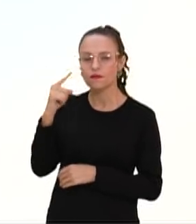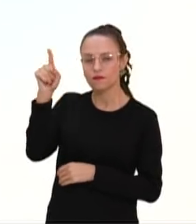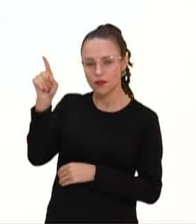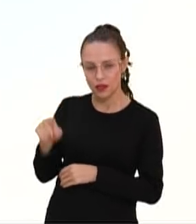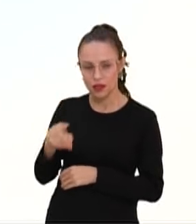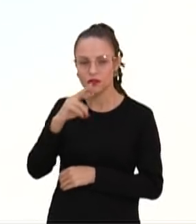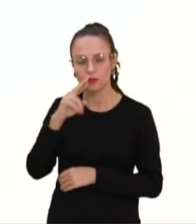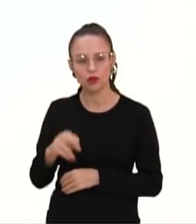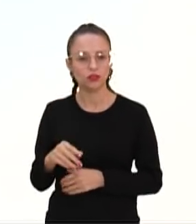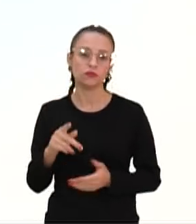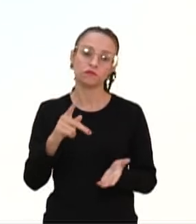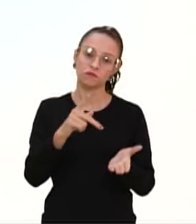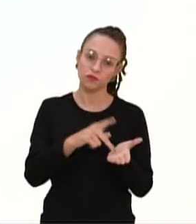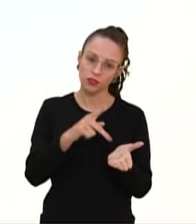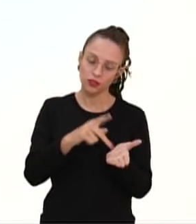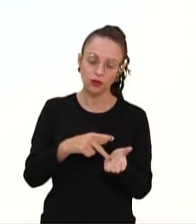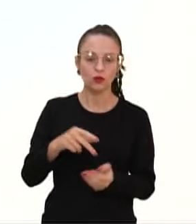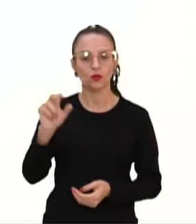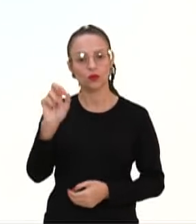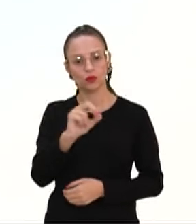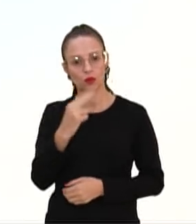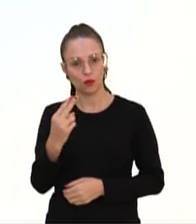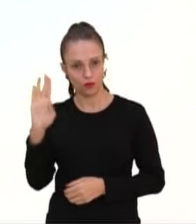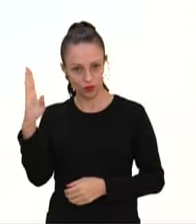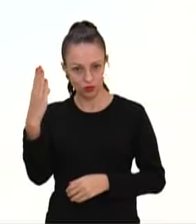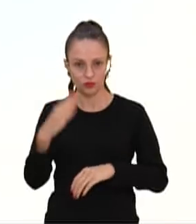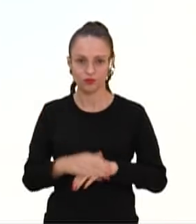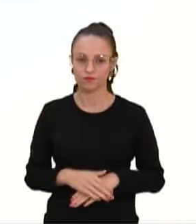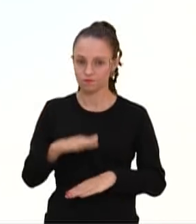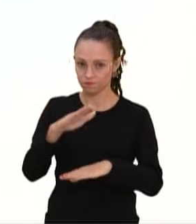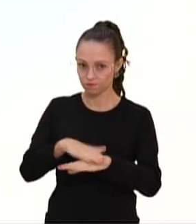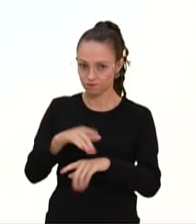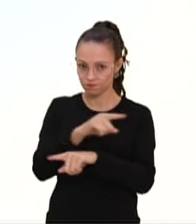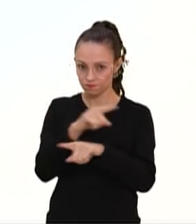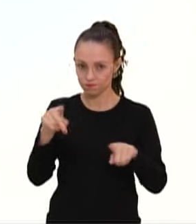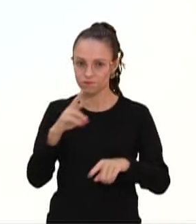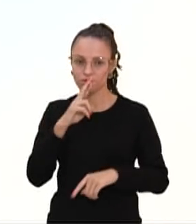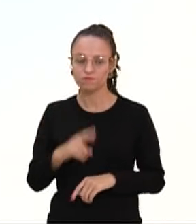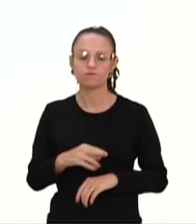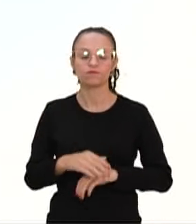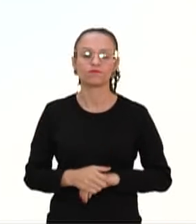vai dizer se é verdadeiro ou se é falso. Já volto com a correção.